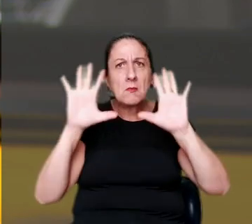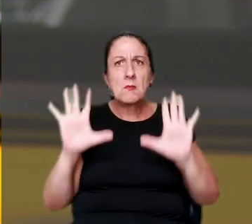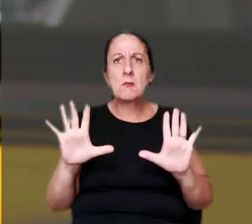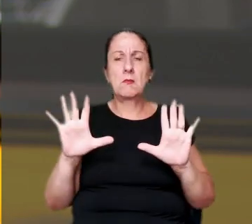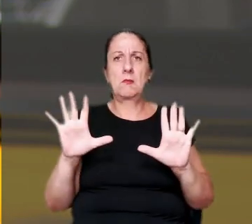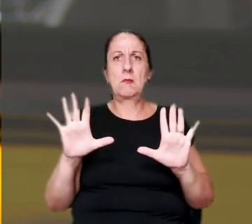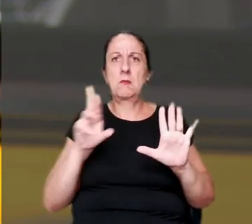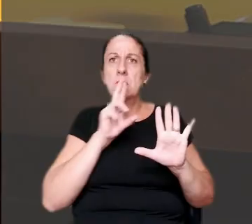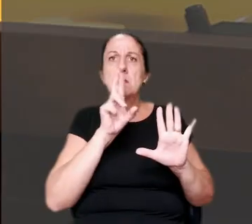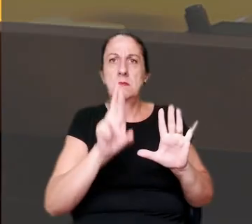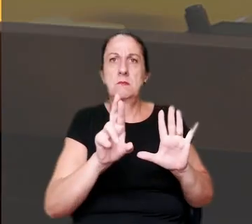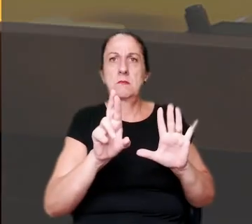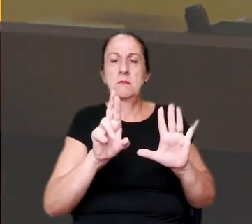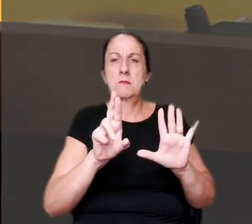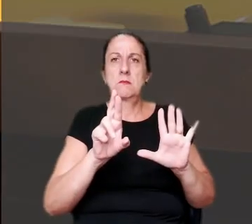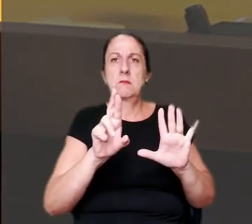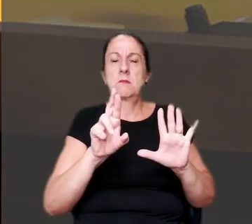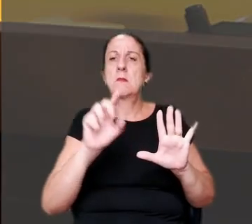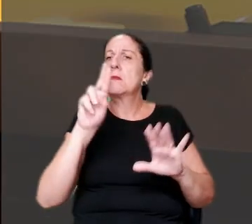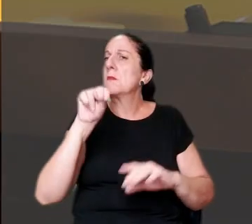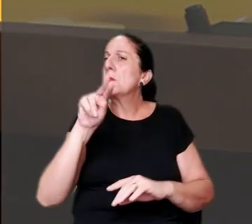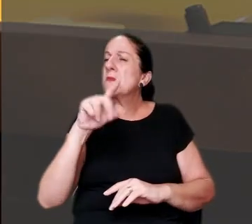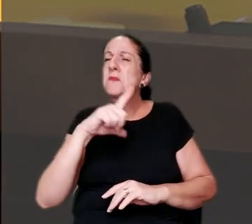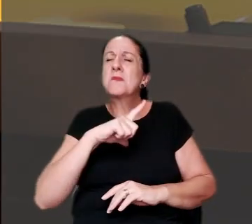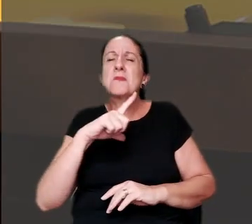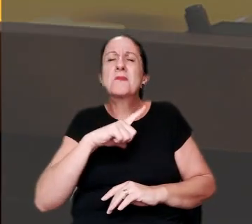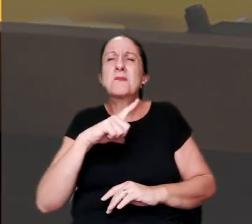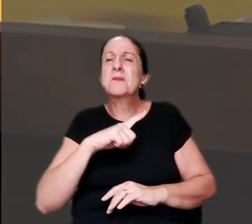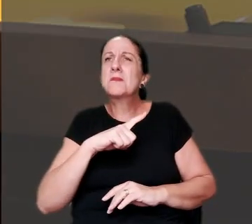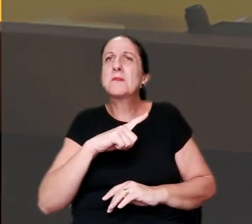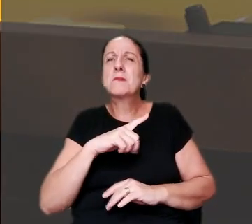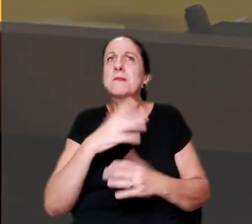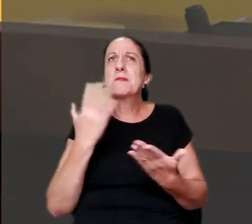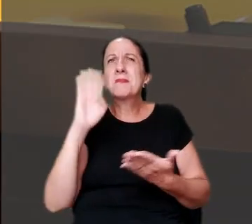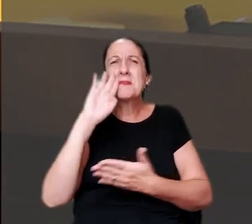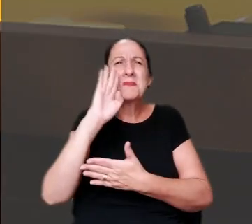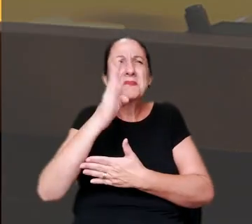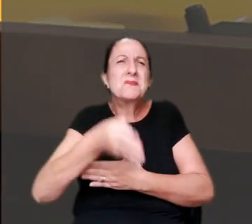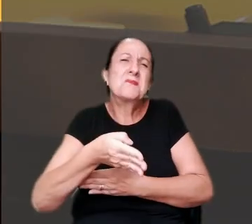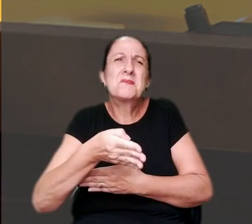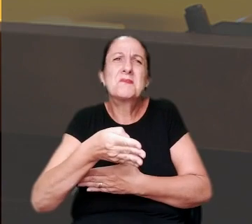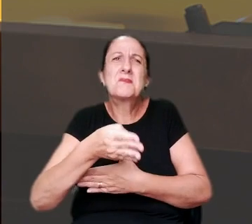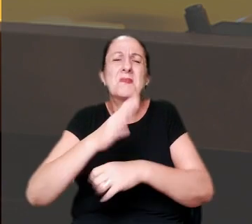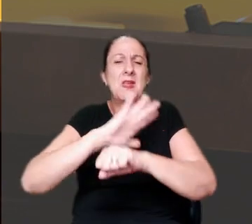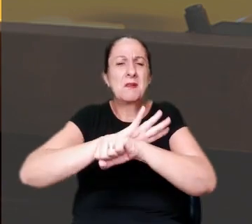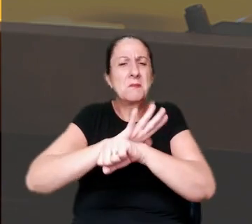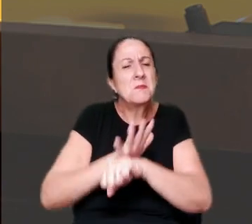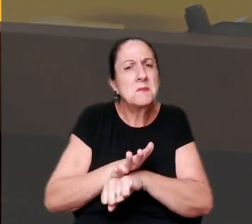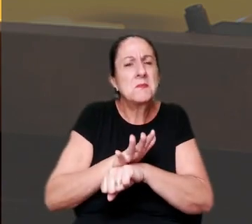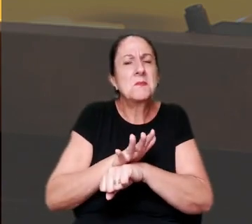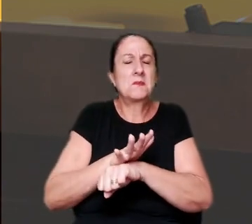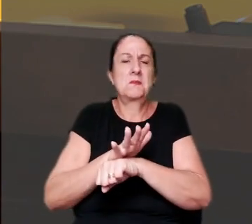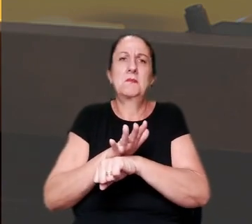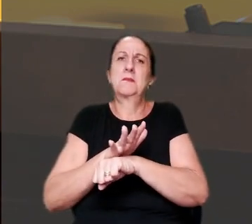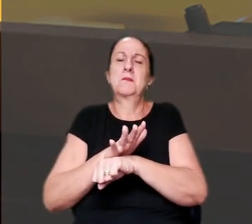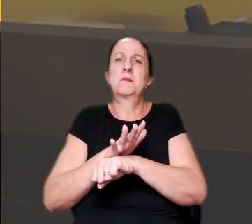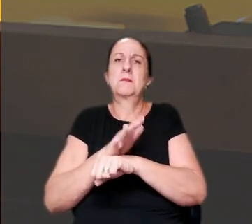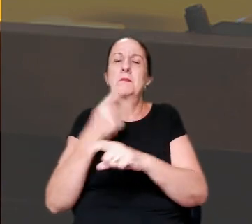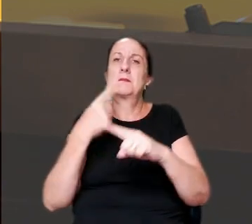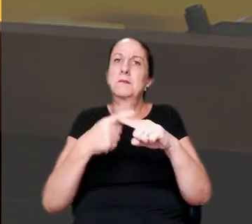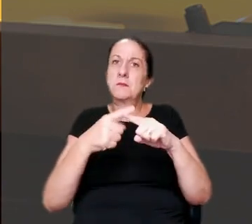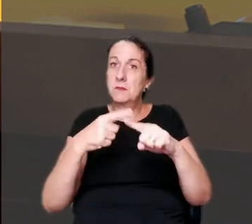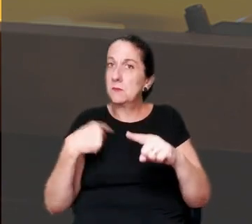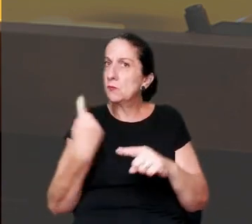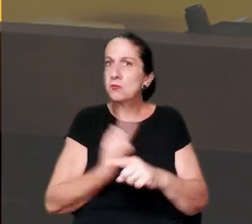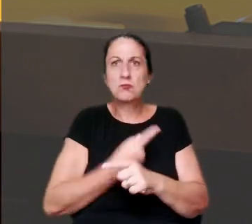coisas no lugar. Por isso, eu creio que nós nunca tivemos assim uma demonstração de racismo assim, pessoal, direta,